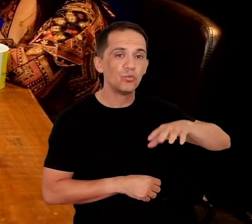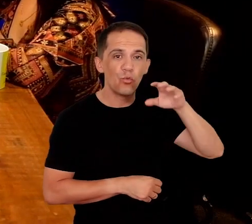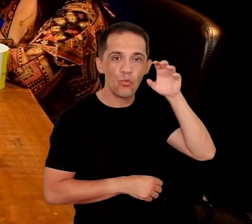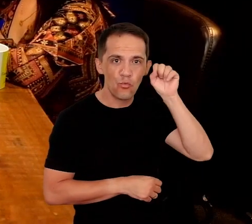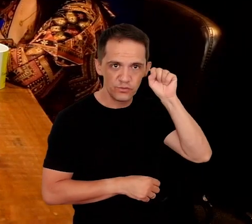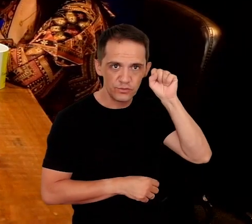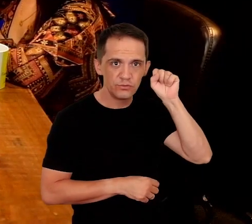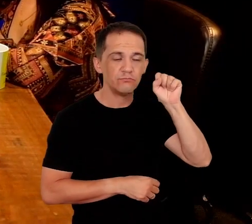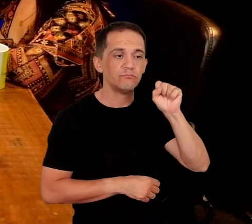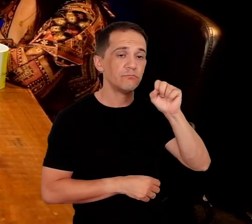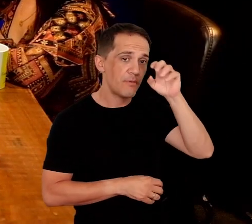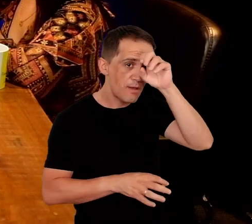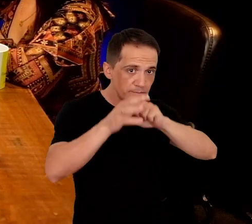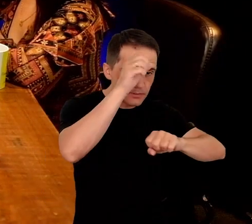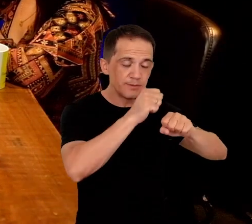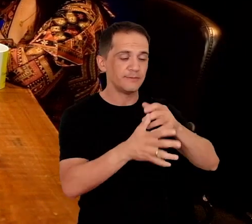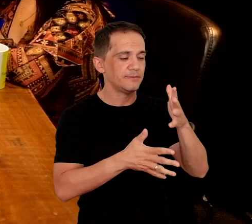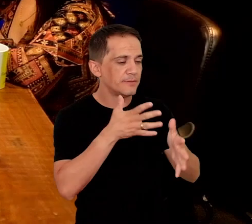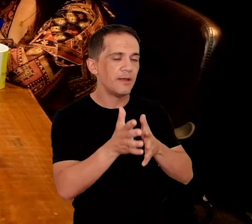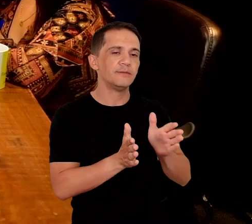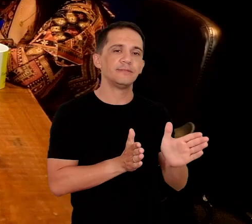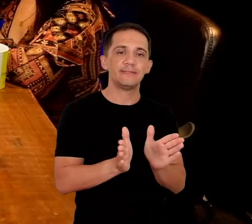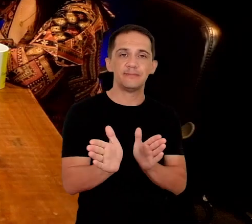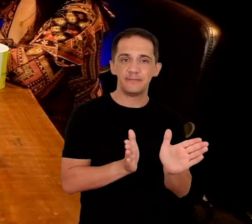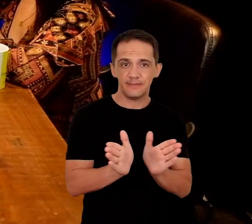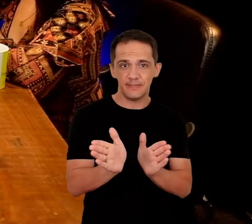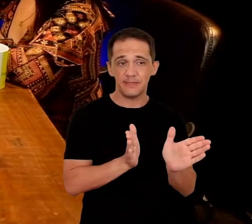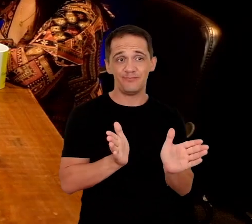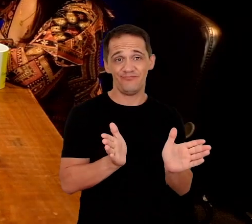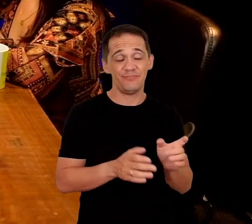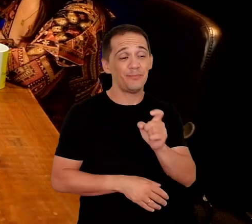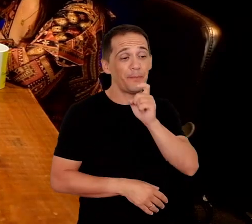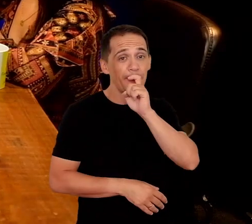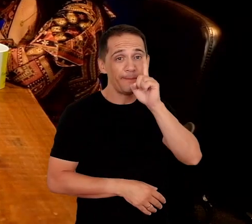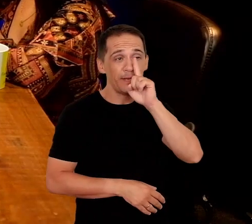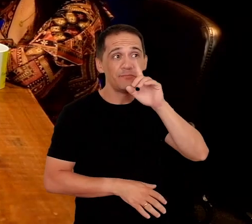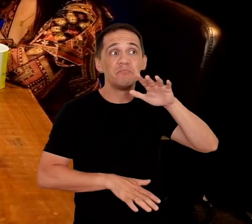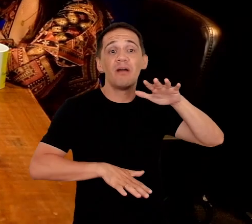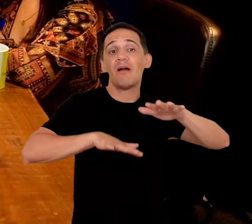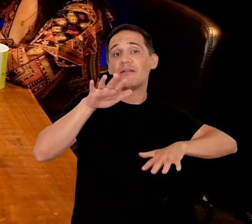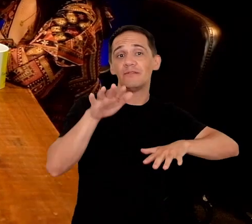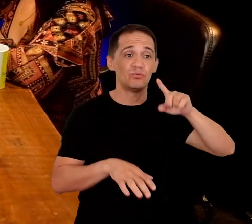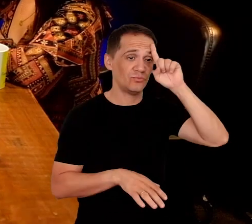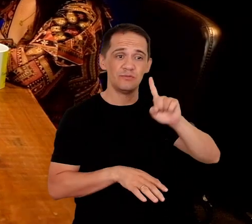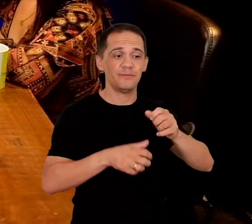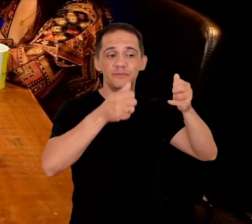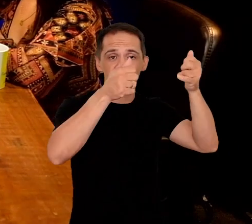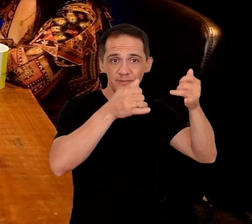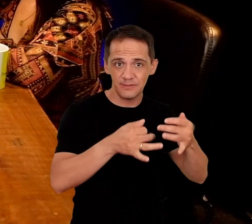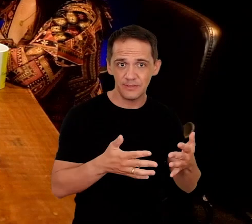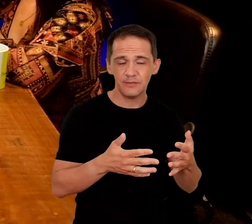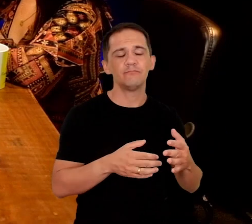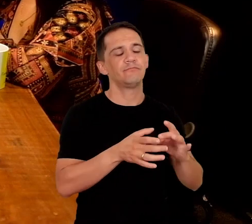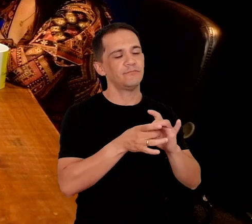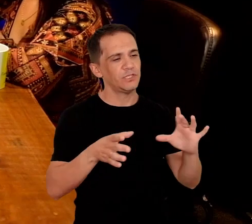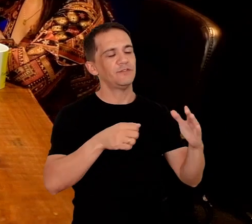mas um pouquinho sobre acessibilidade. Coisas que às vezes os pais não sabem muito bem como explicar, né? E pode falar com a